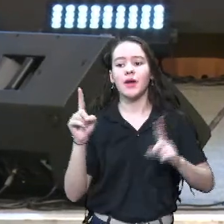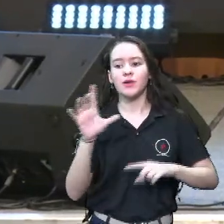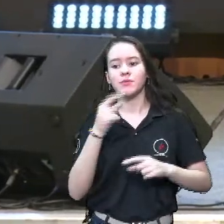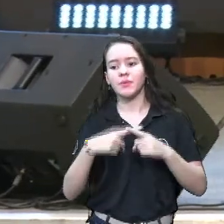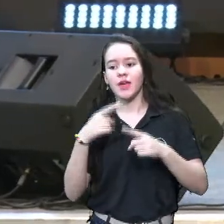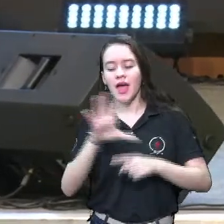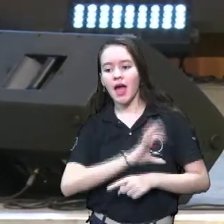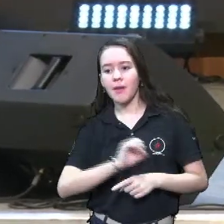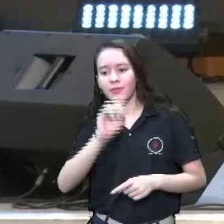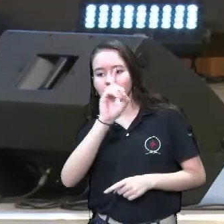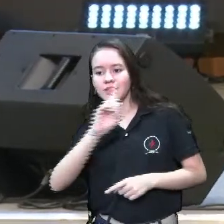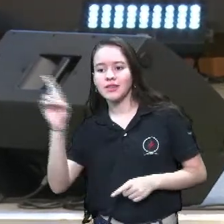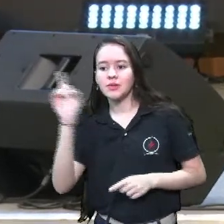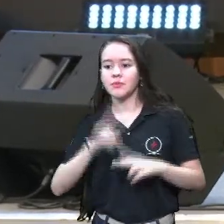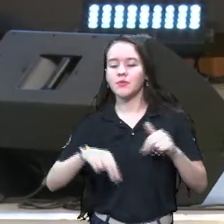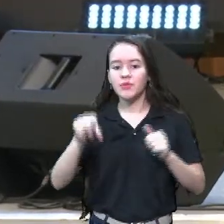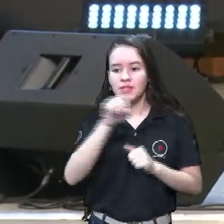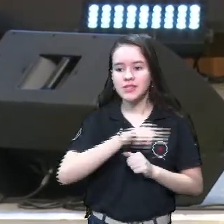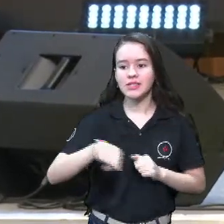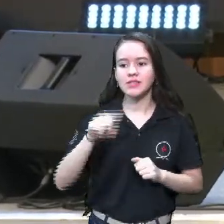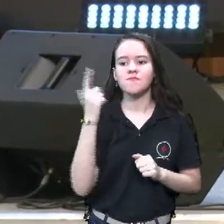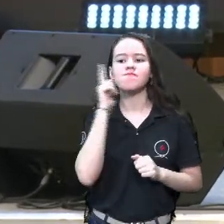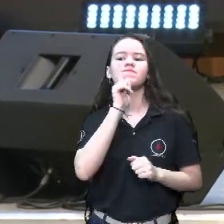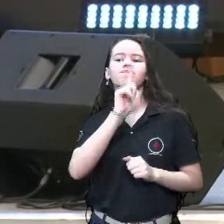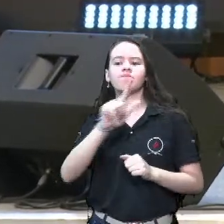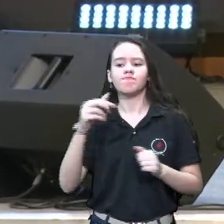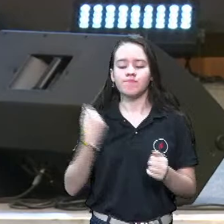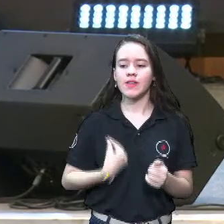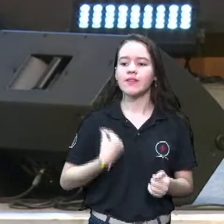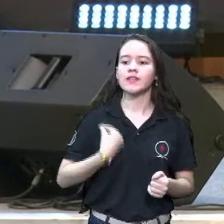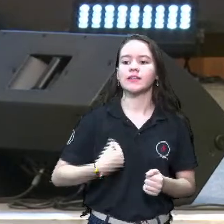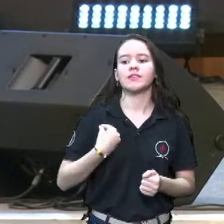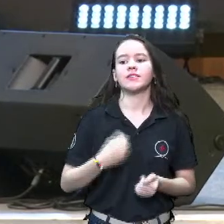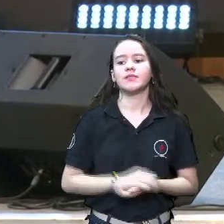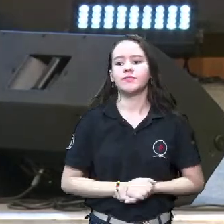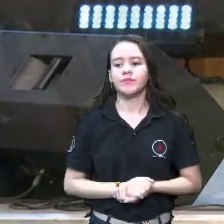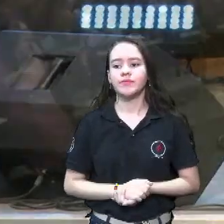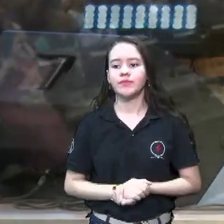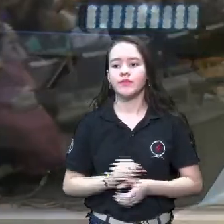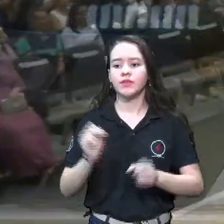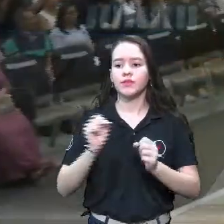Deus por você, você chegou, vive e vai subir com ele.